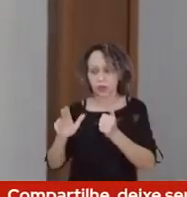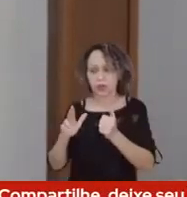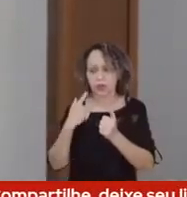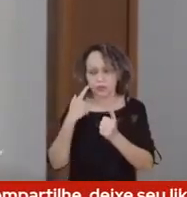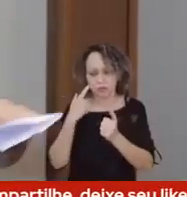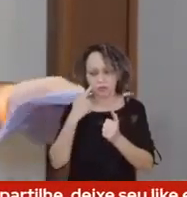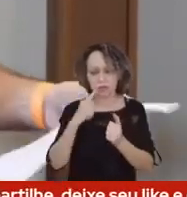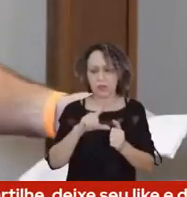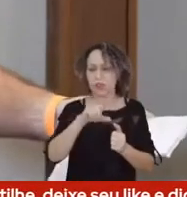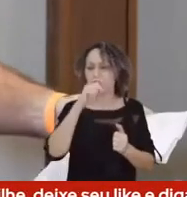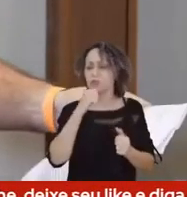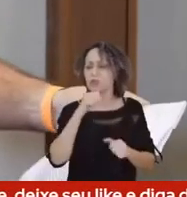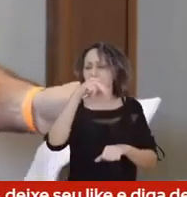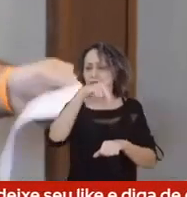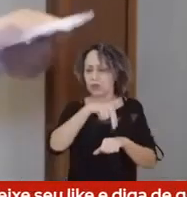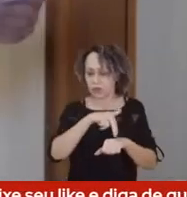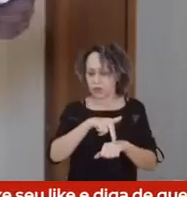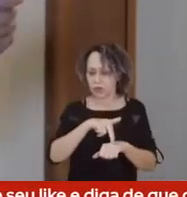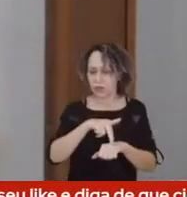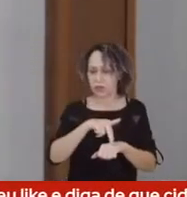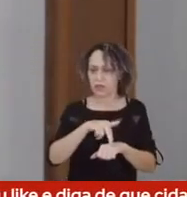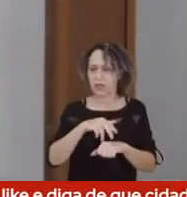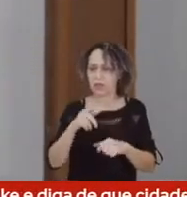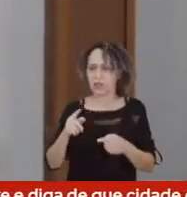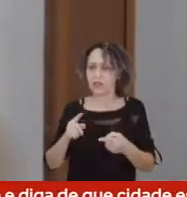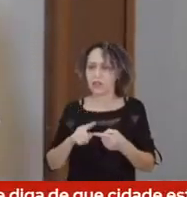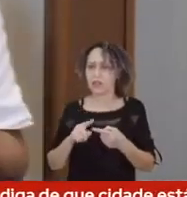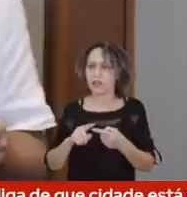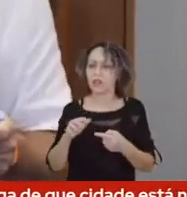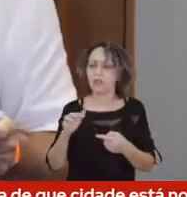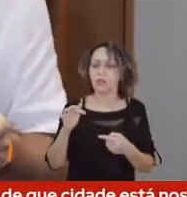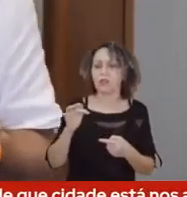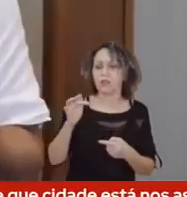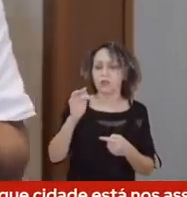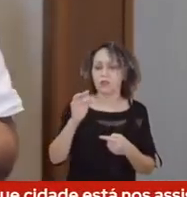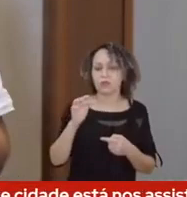o futuro presidente Gabriele e o Estrela,